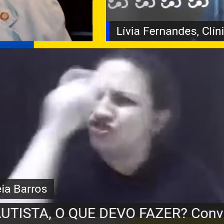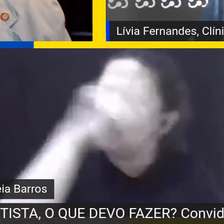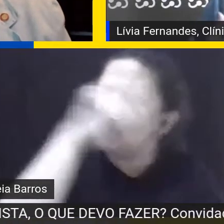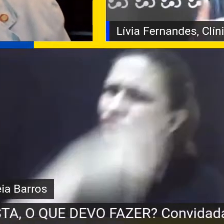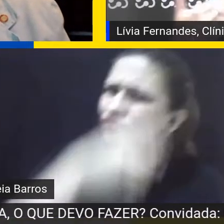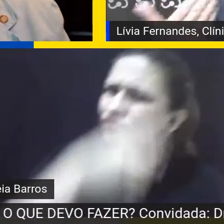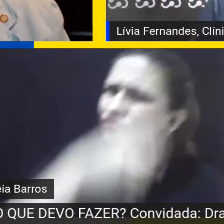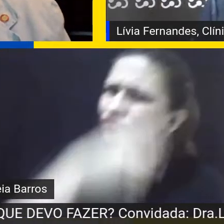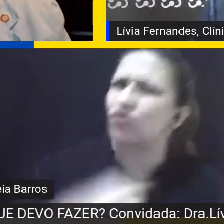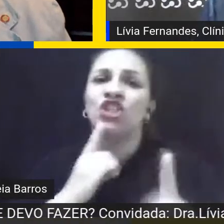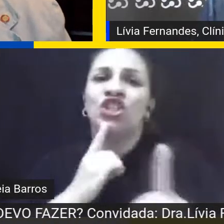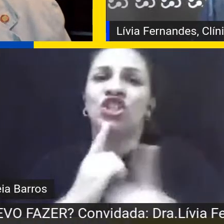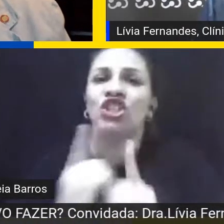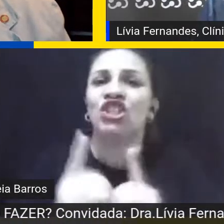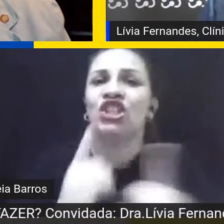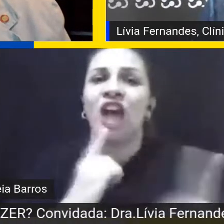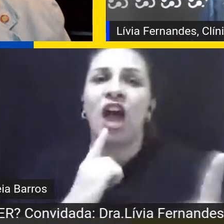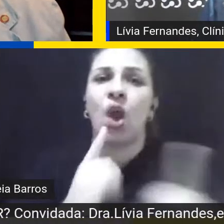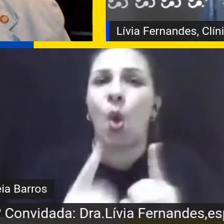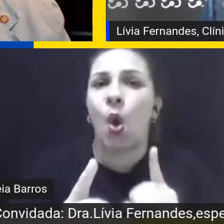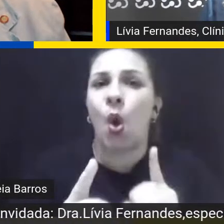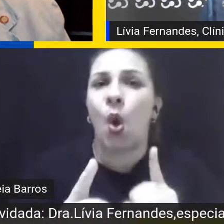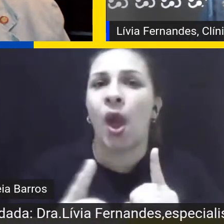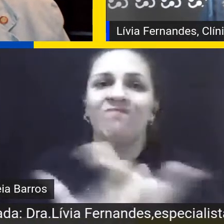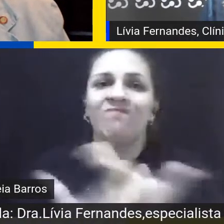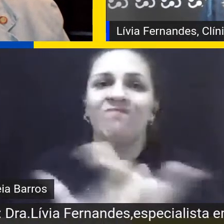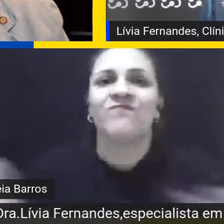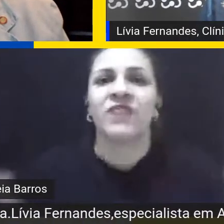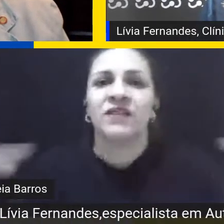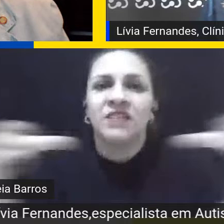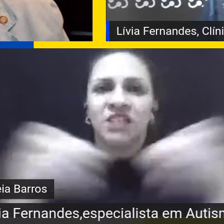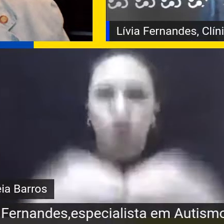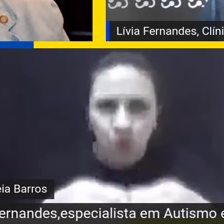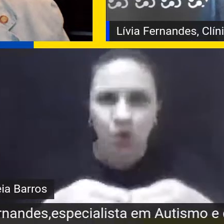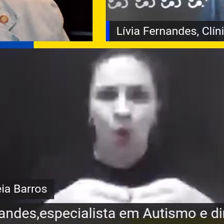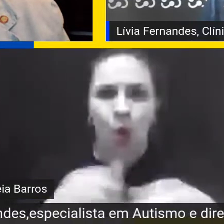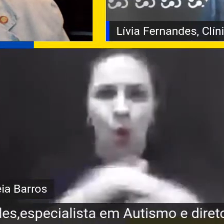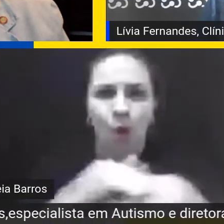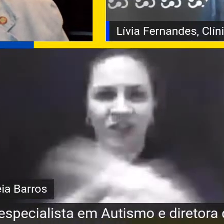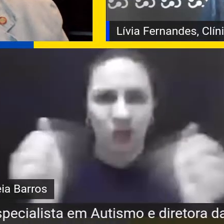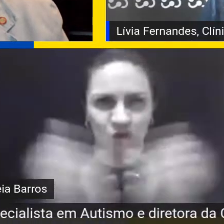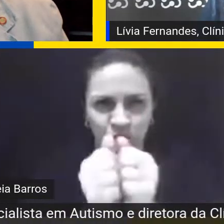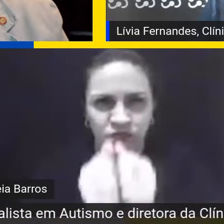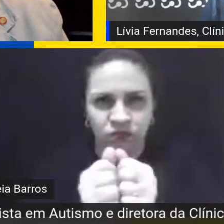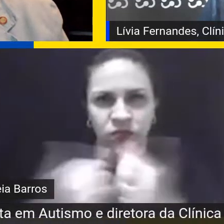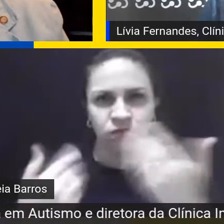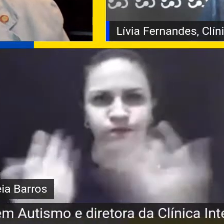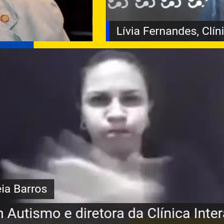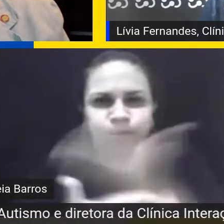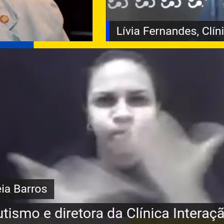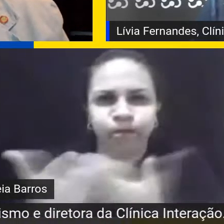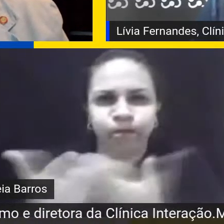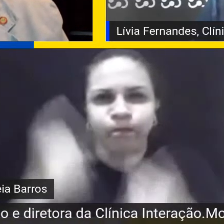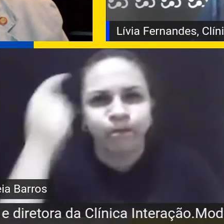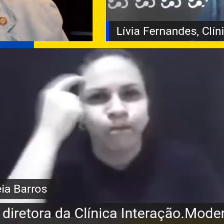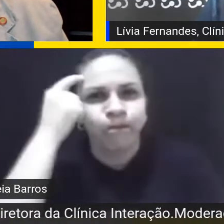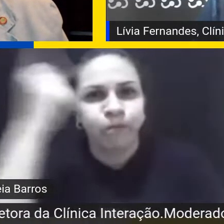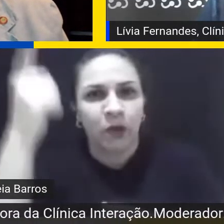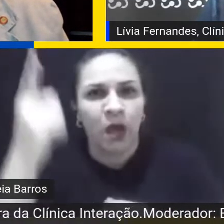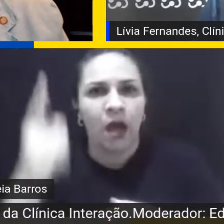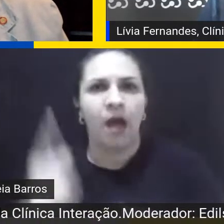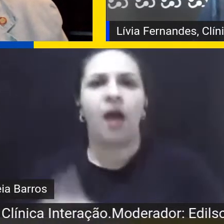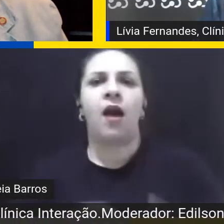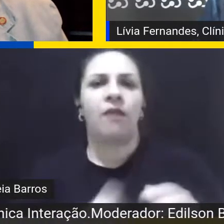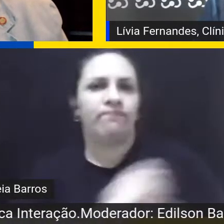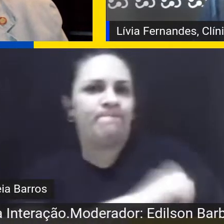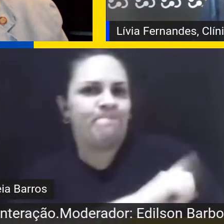de chegar ao alcance desses outros profissionais. Então, a clínica ela foi pensada